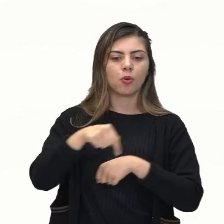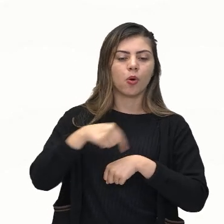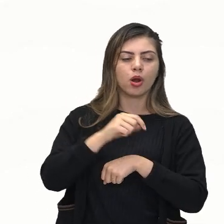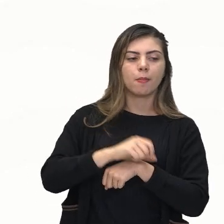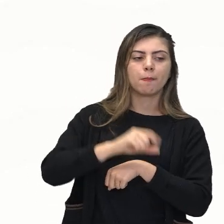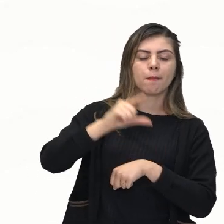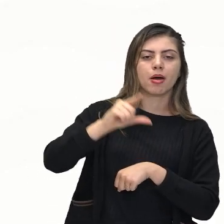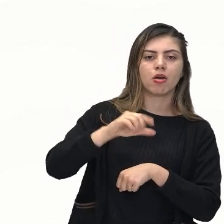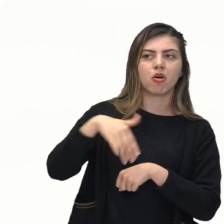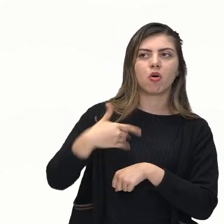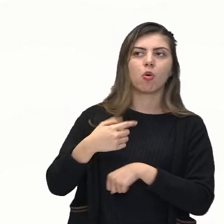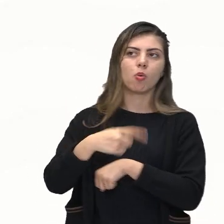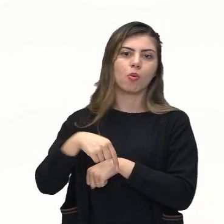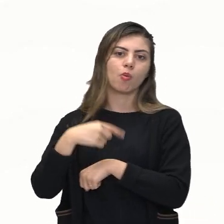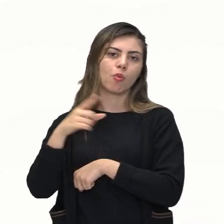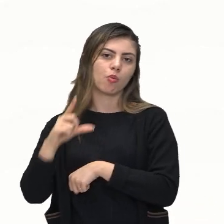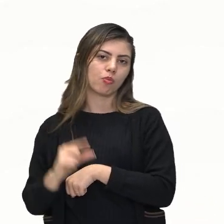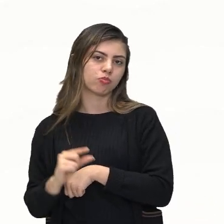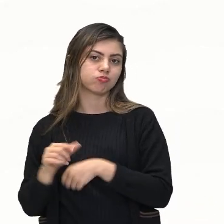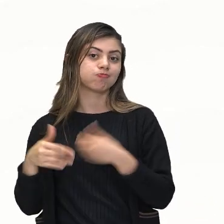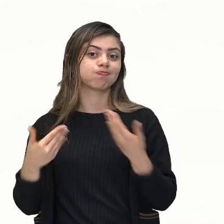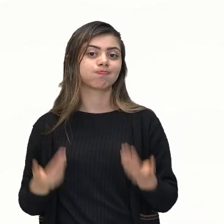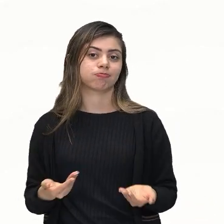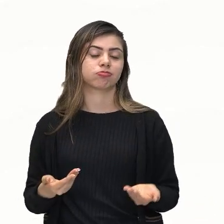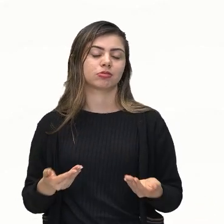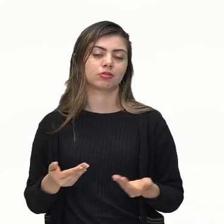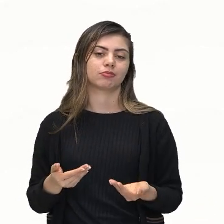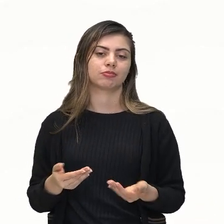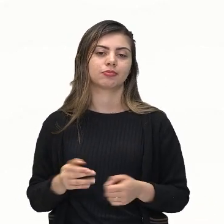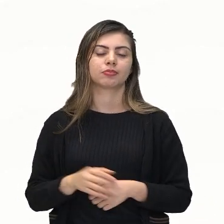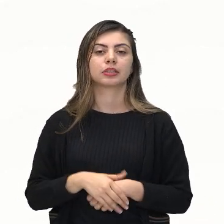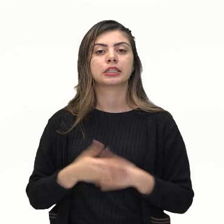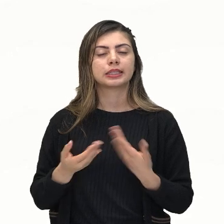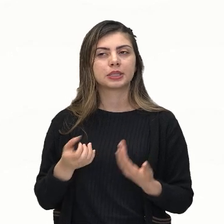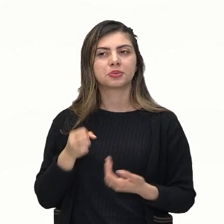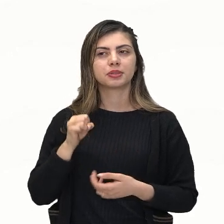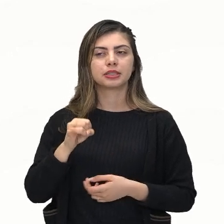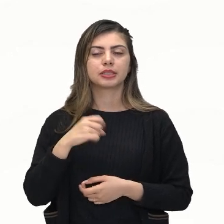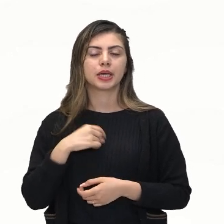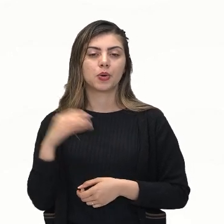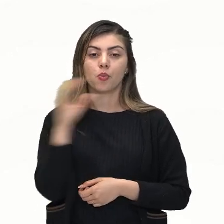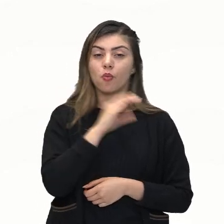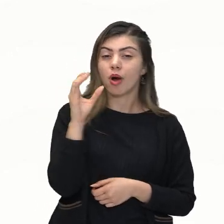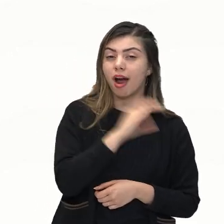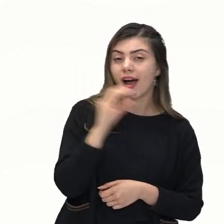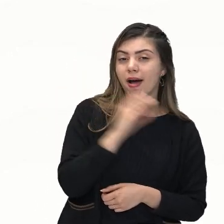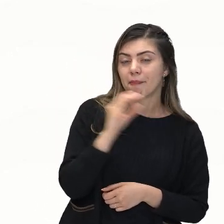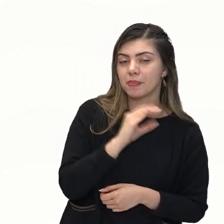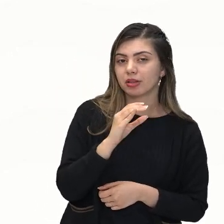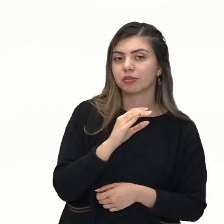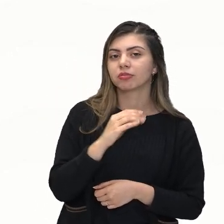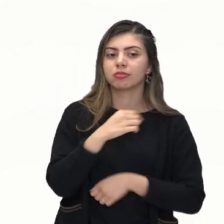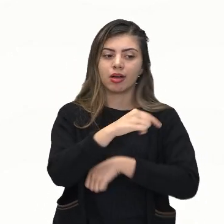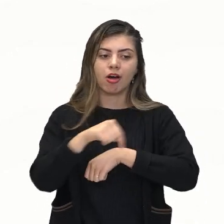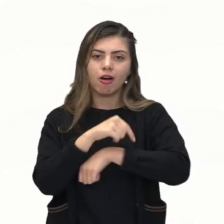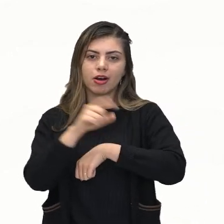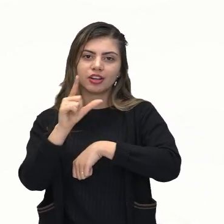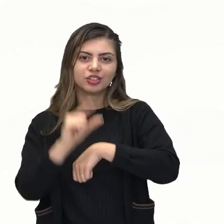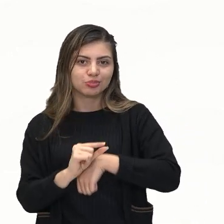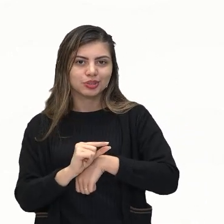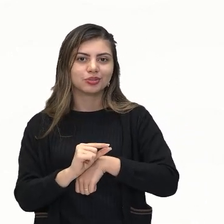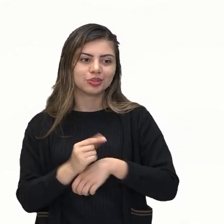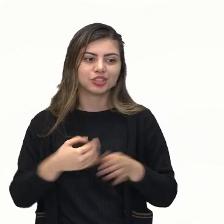tempo? E aí? Logicamente que se eu for mais rápido, eu vou demorar menos